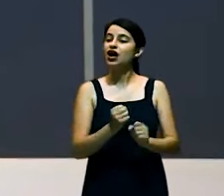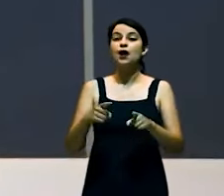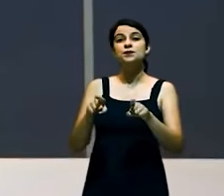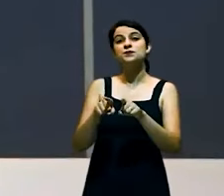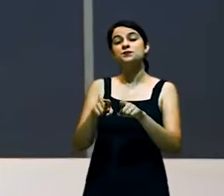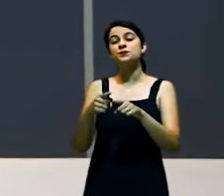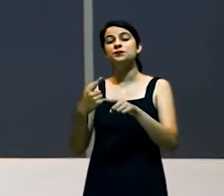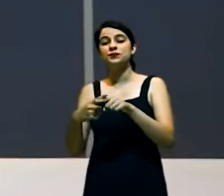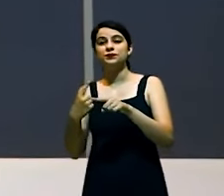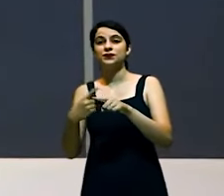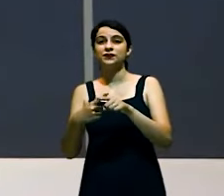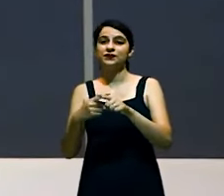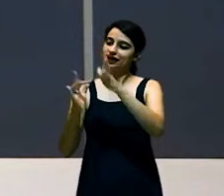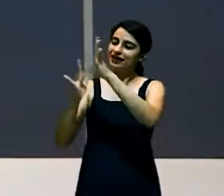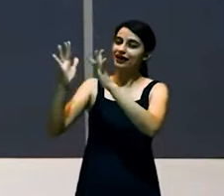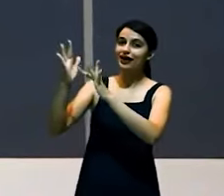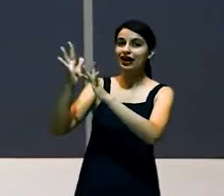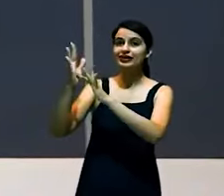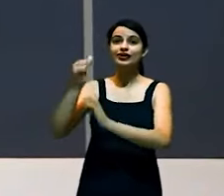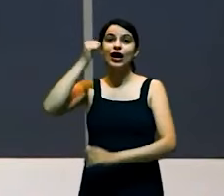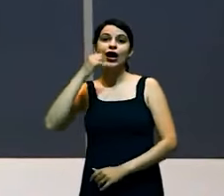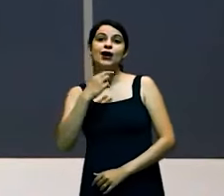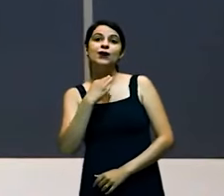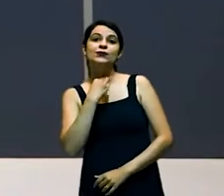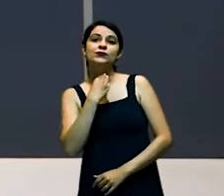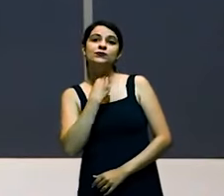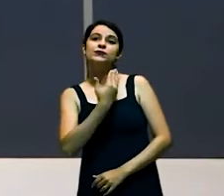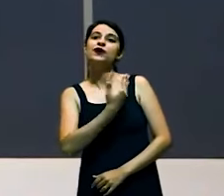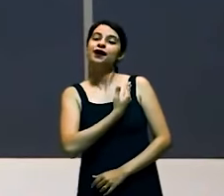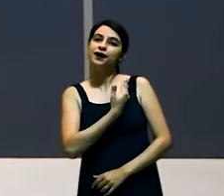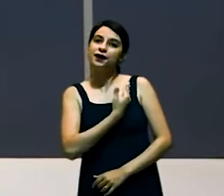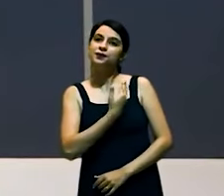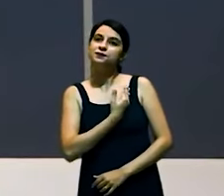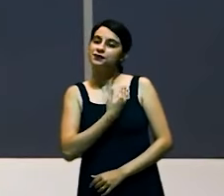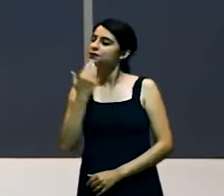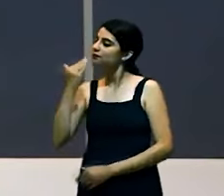lembra? Marta, Maria e Lázaro.